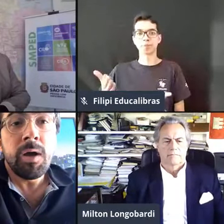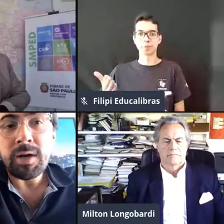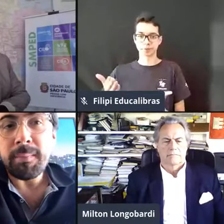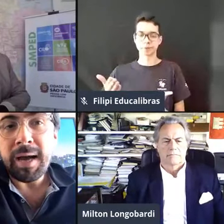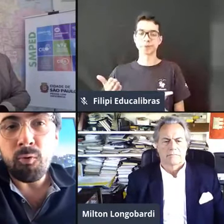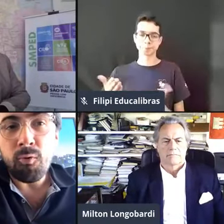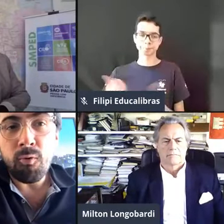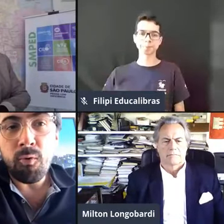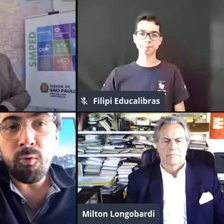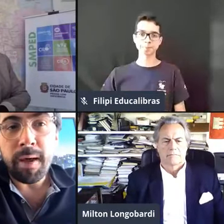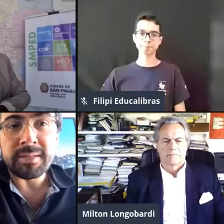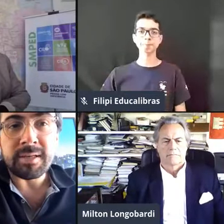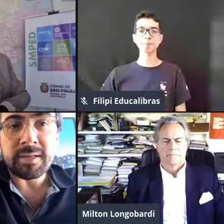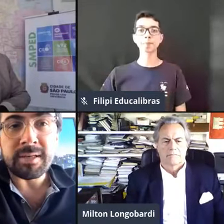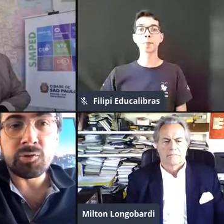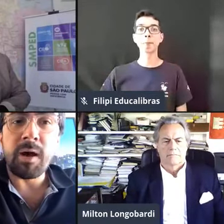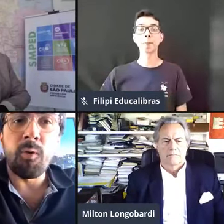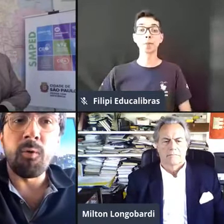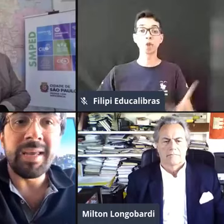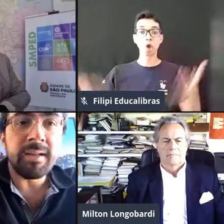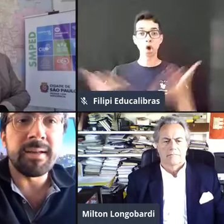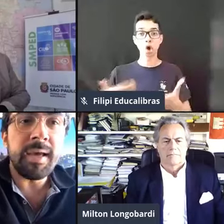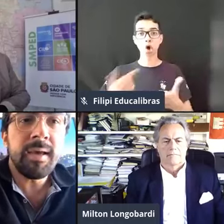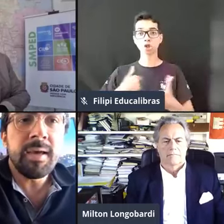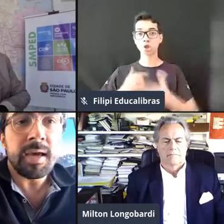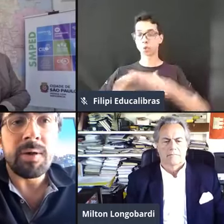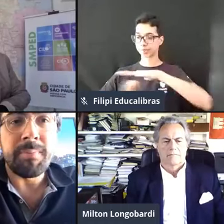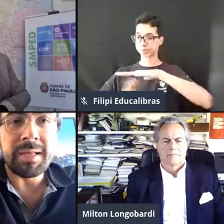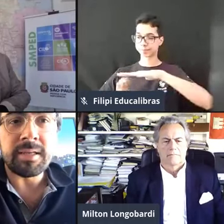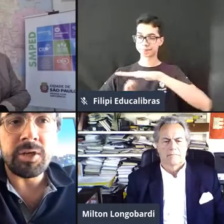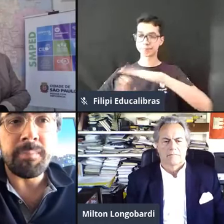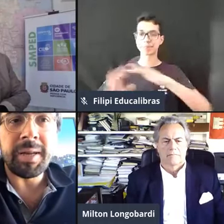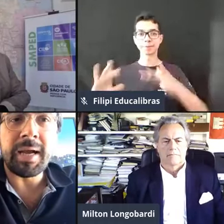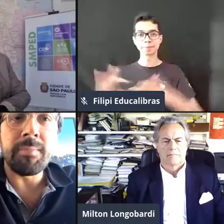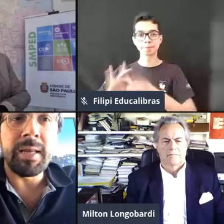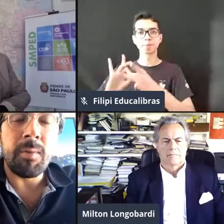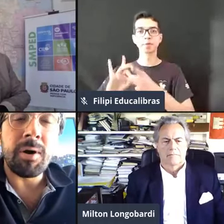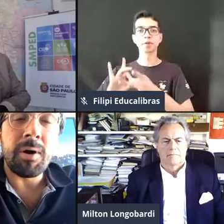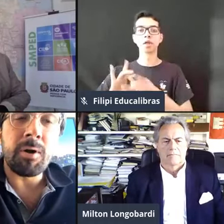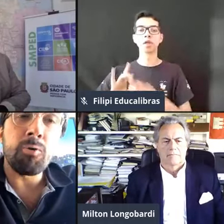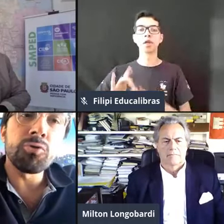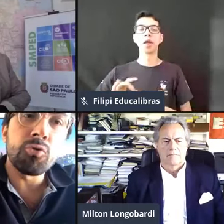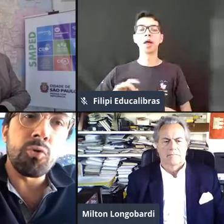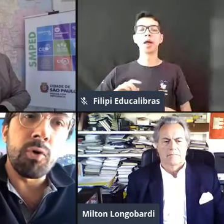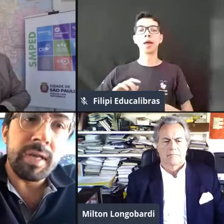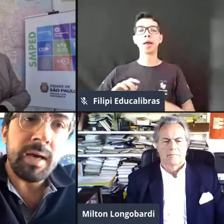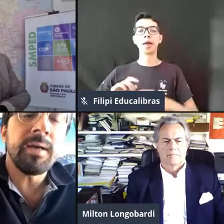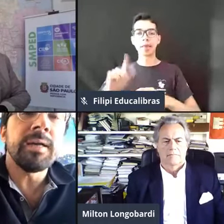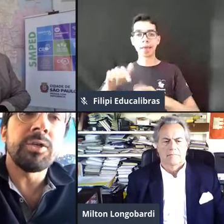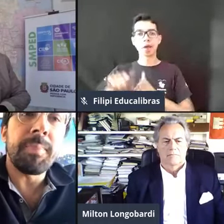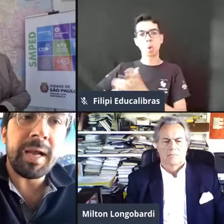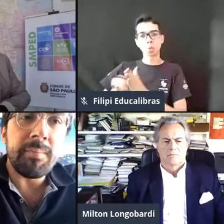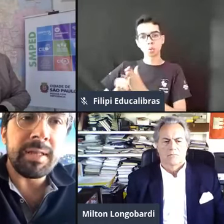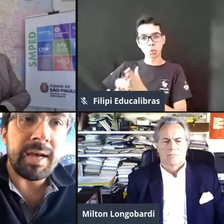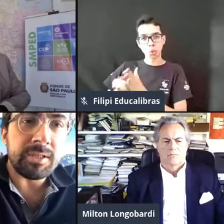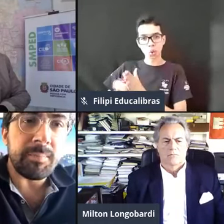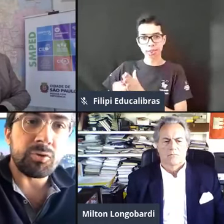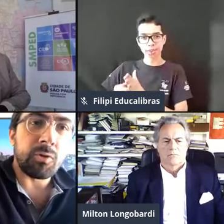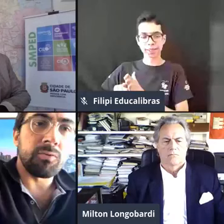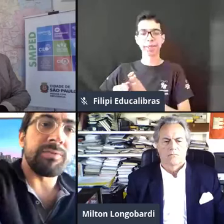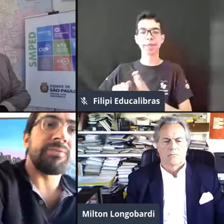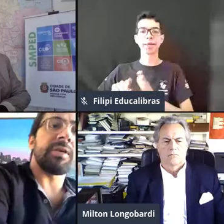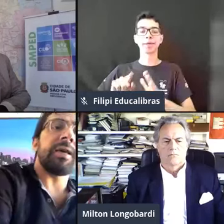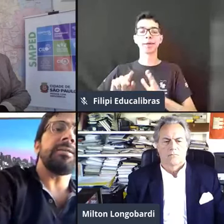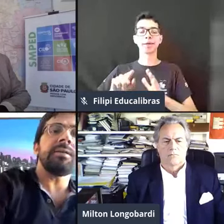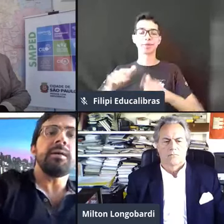Hoje eu trabalho com a empresa Social In também, que é uma empresa de empregabilidade, uma consultoria de empregabilidade da pessoa